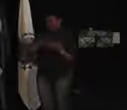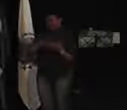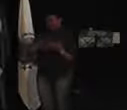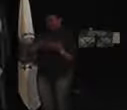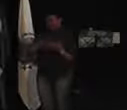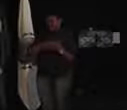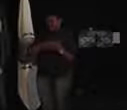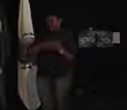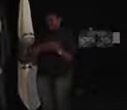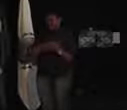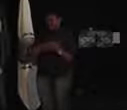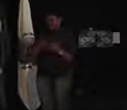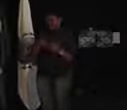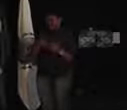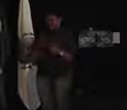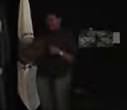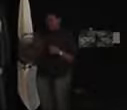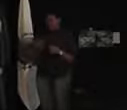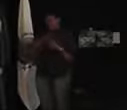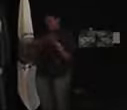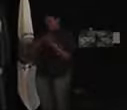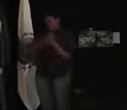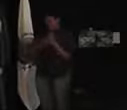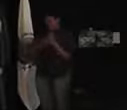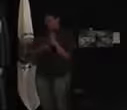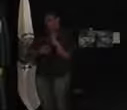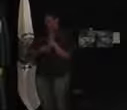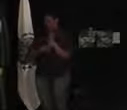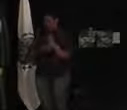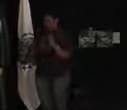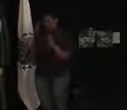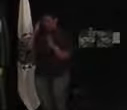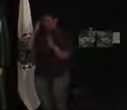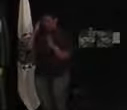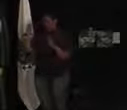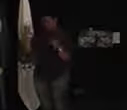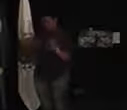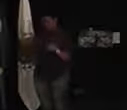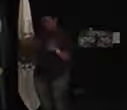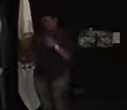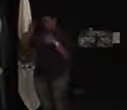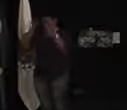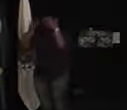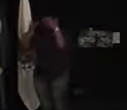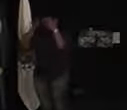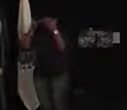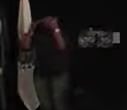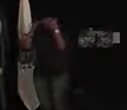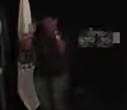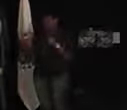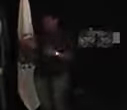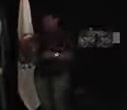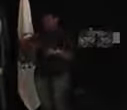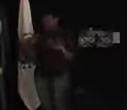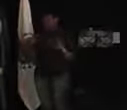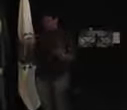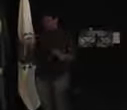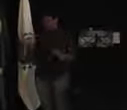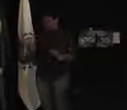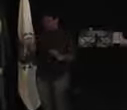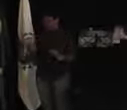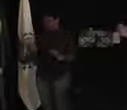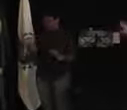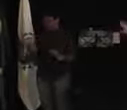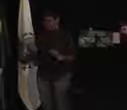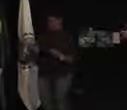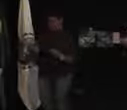geografia, história, língua portuguesa, ela tem que ser digerida. E ela não é. Então, se ela não é digerida,